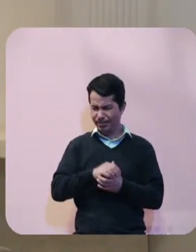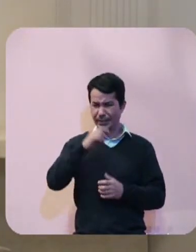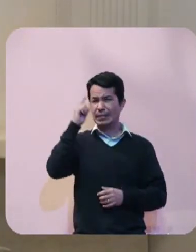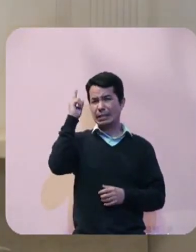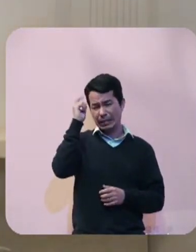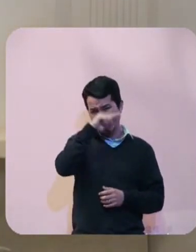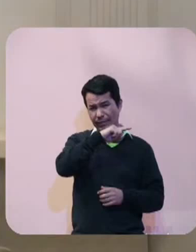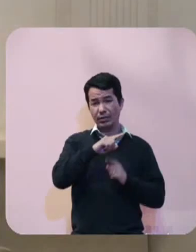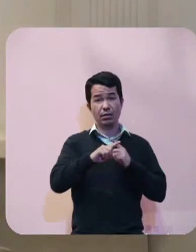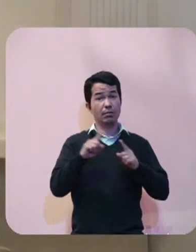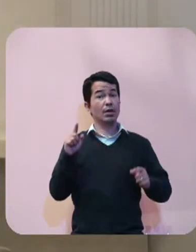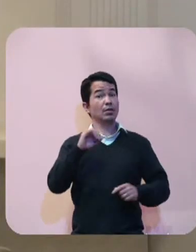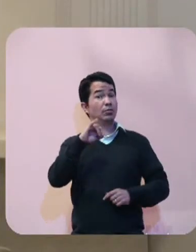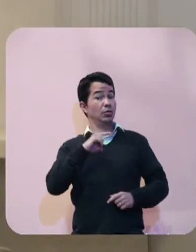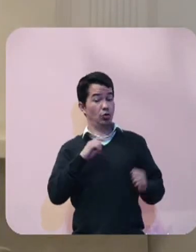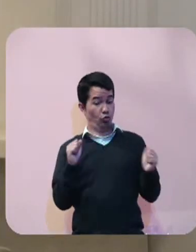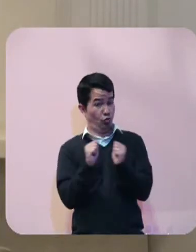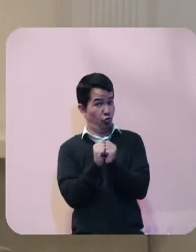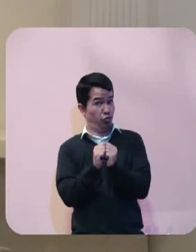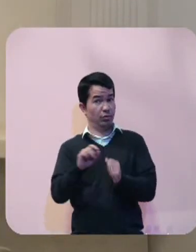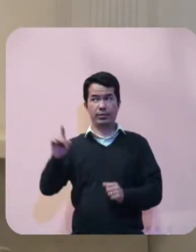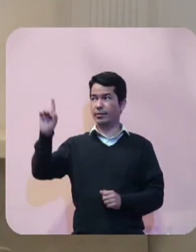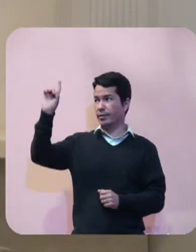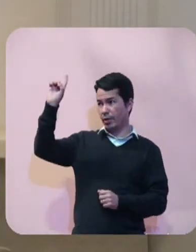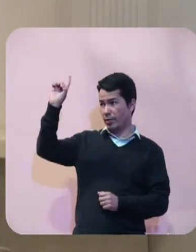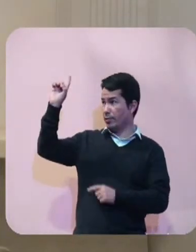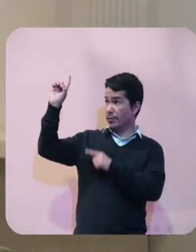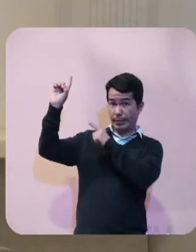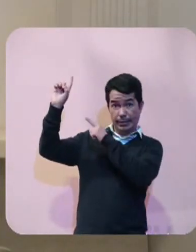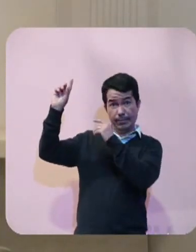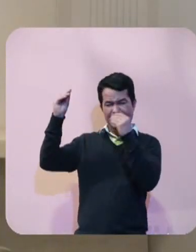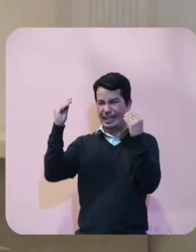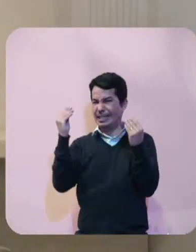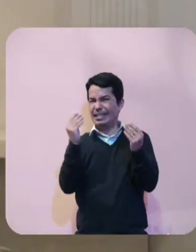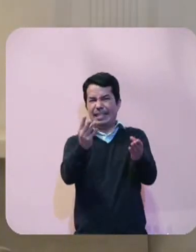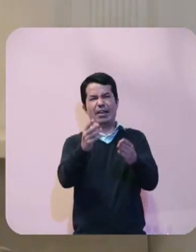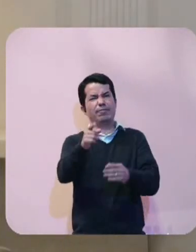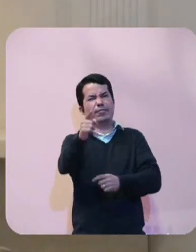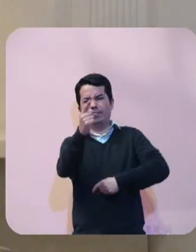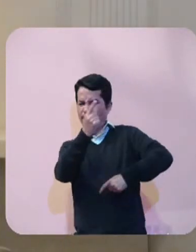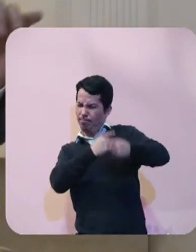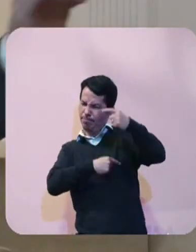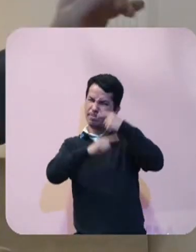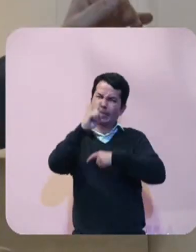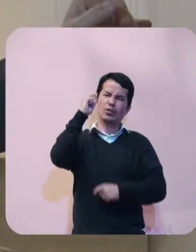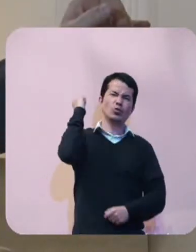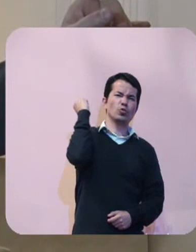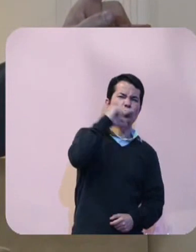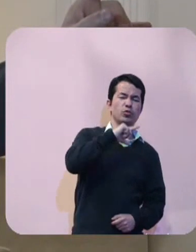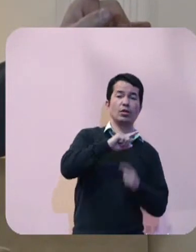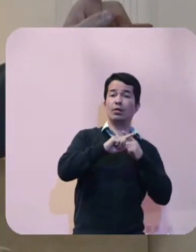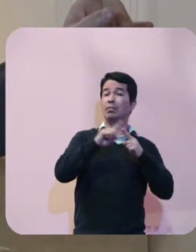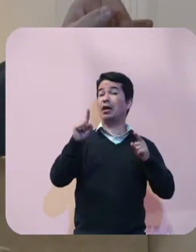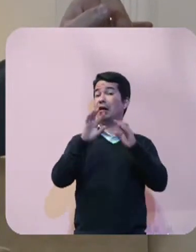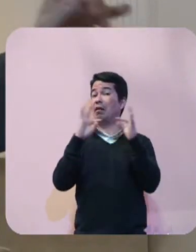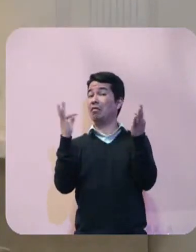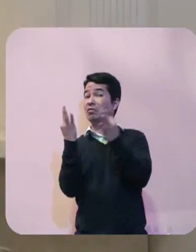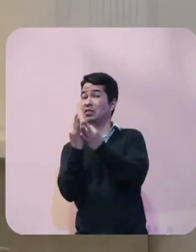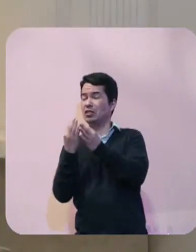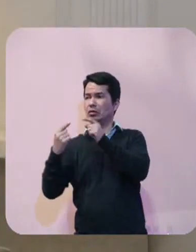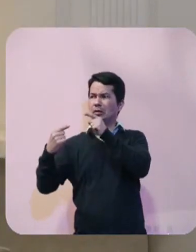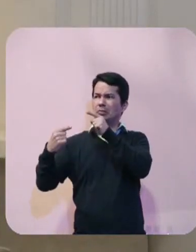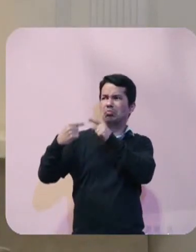Deus e com Deus, sabe, a gente vai enfrentar qualquer batalha. Mas quando a gente tem divergências de